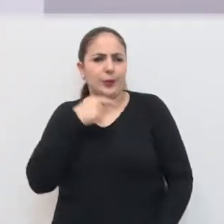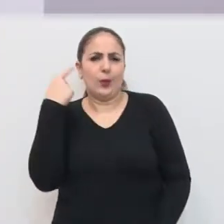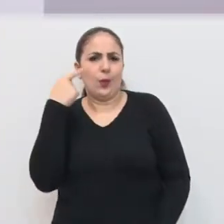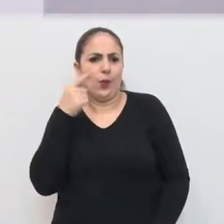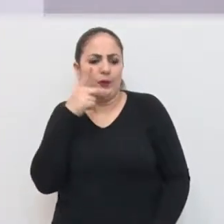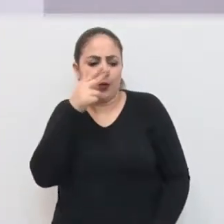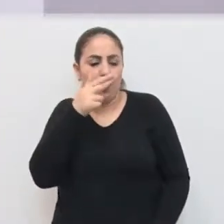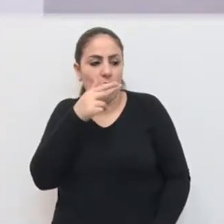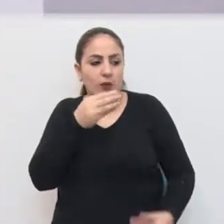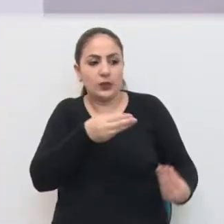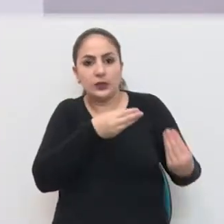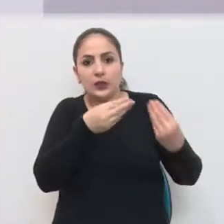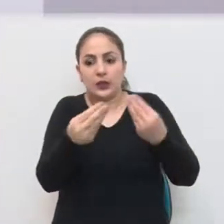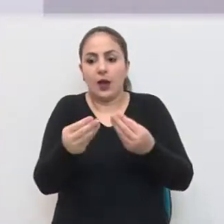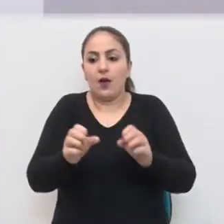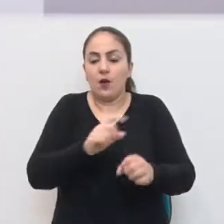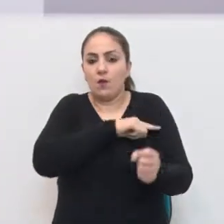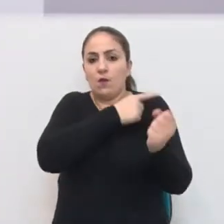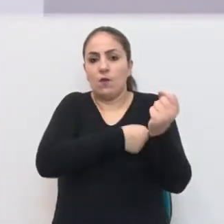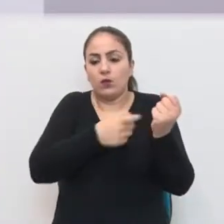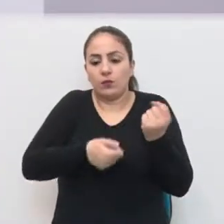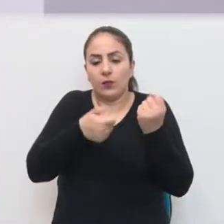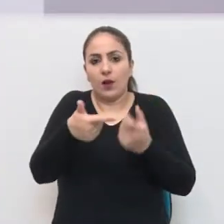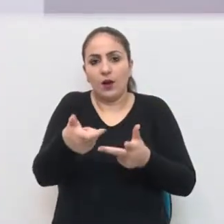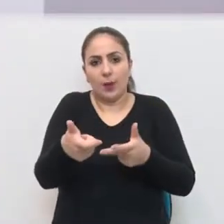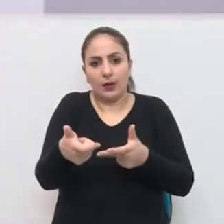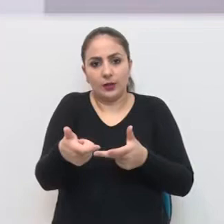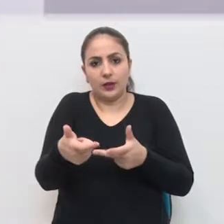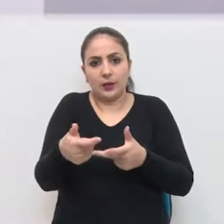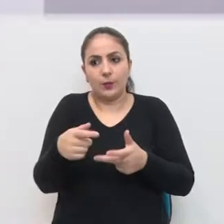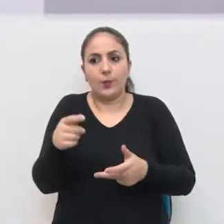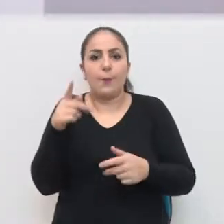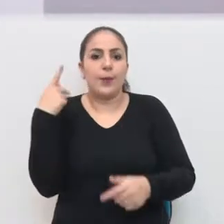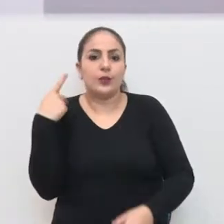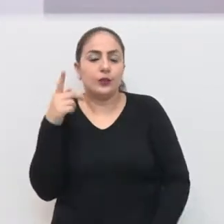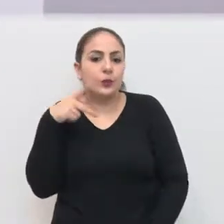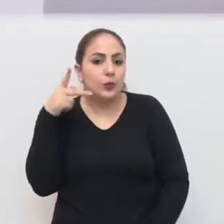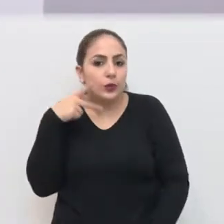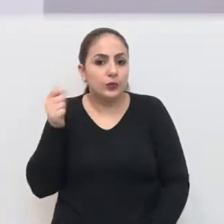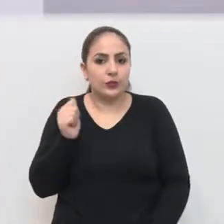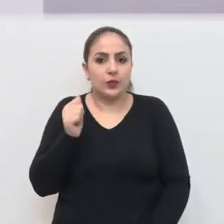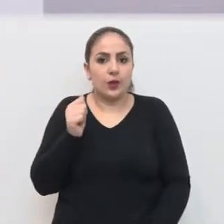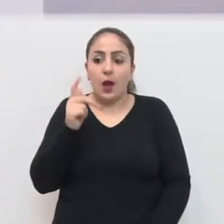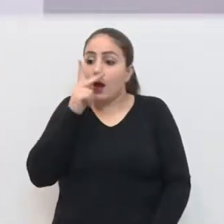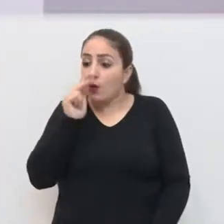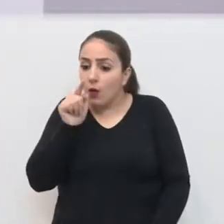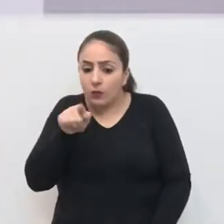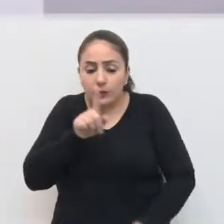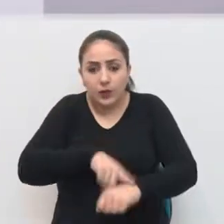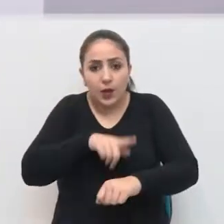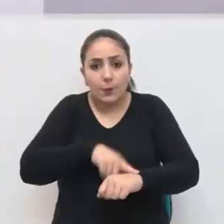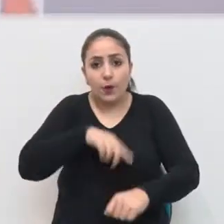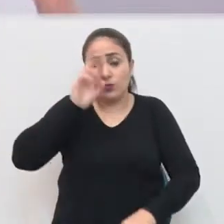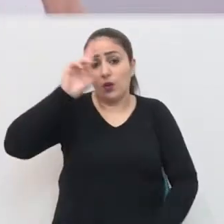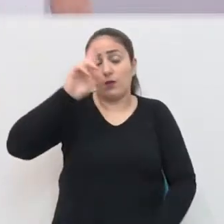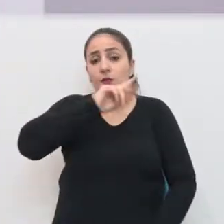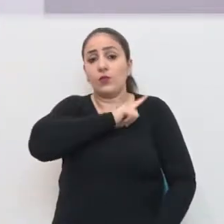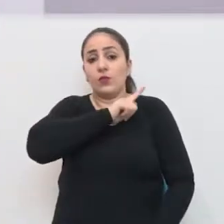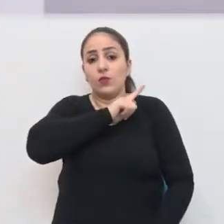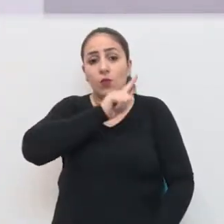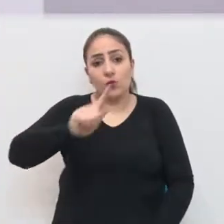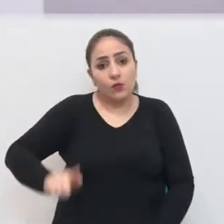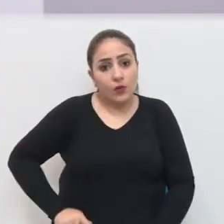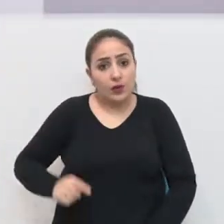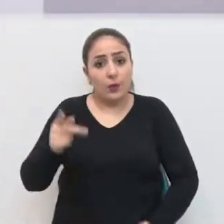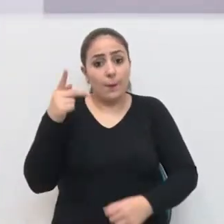seria louco, é claro, de entregar as Forças Armadas para um partido político. Mas, ao mesmo tempo, esse chefe de Estado é a mesma pessoa que chefia um governo, que chefia uma máquina pública,